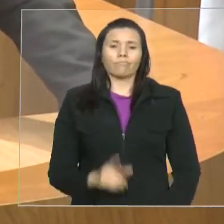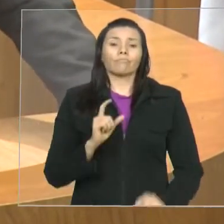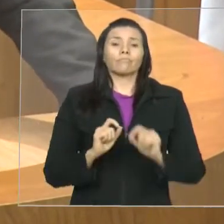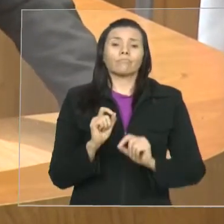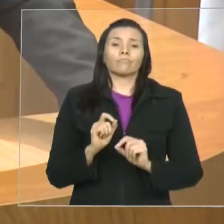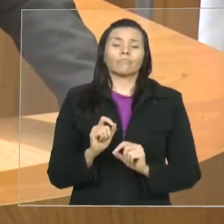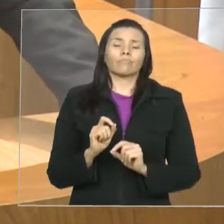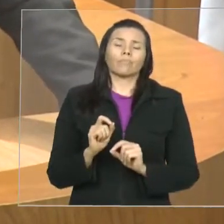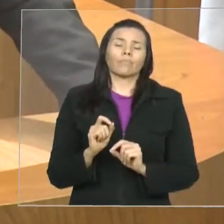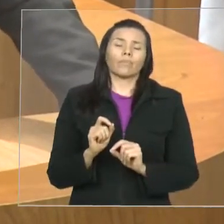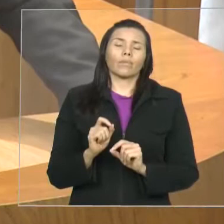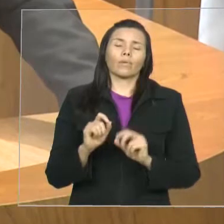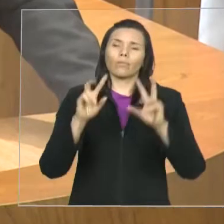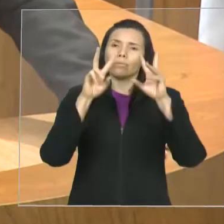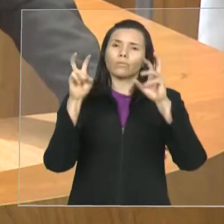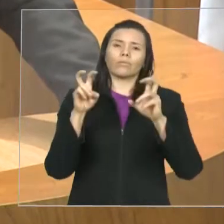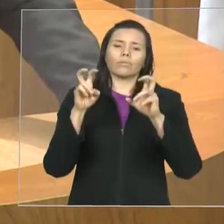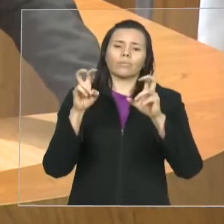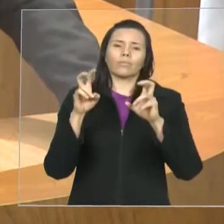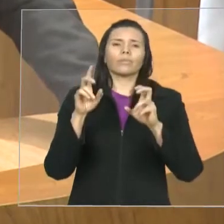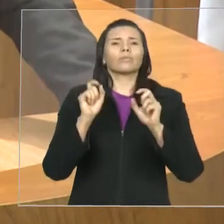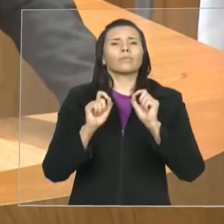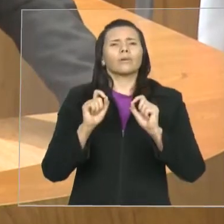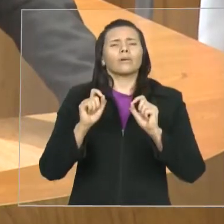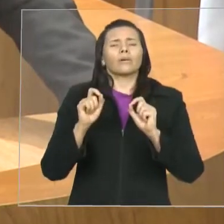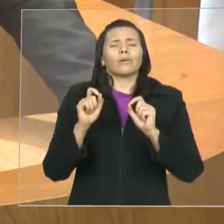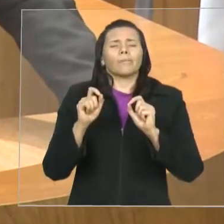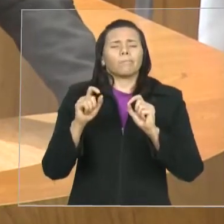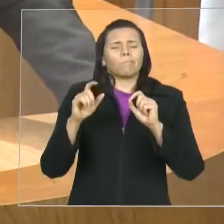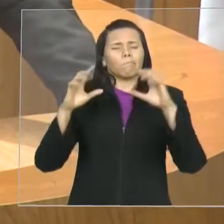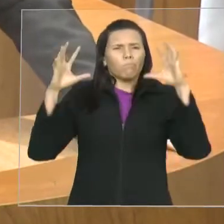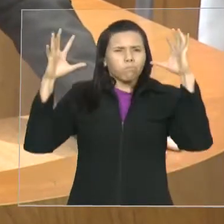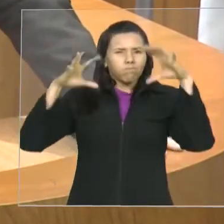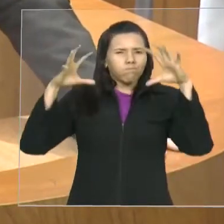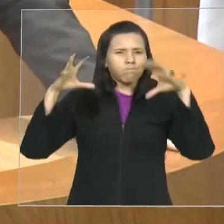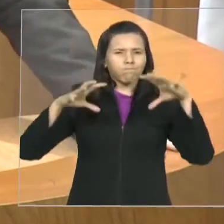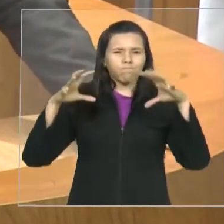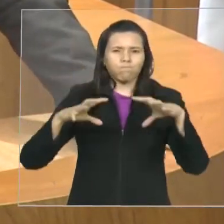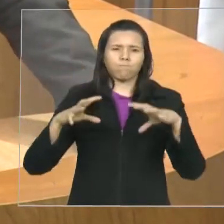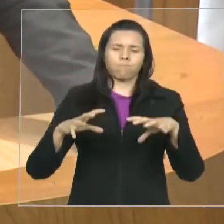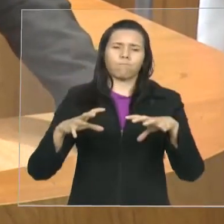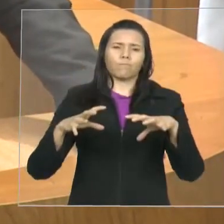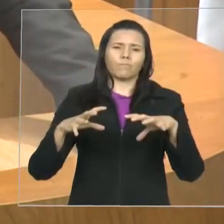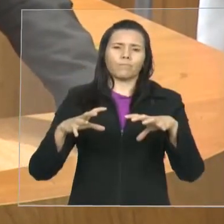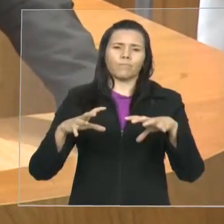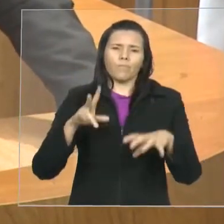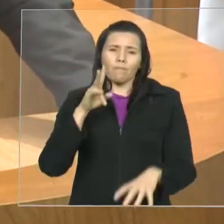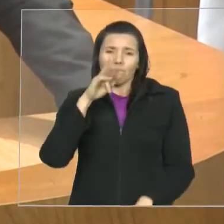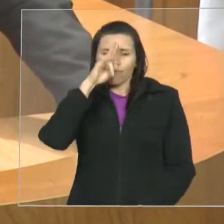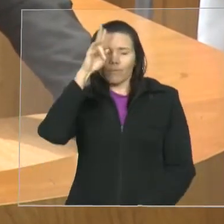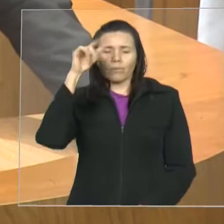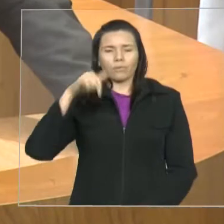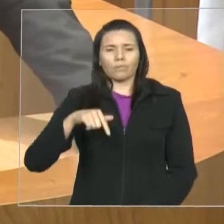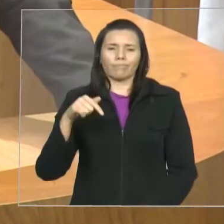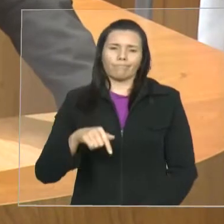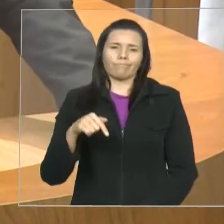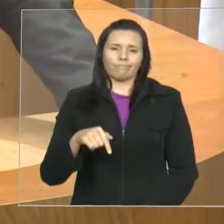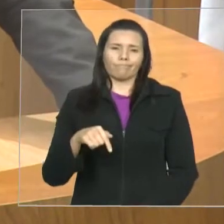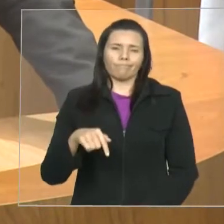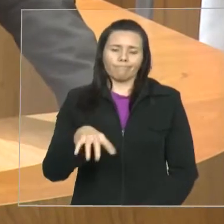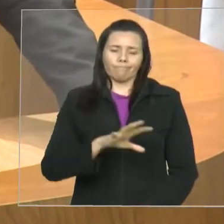que chegarão a todo vapor na nossa região do baixo parnaíba